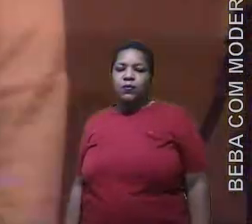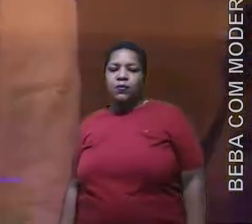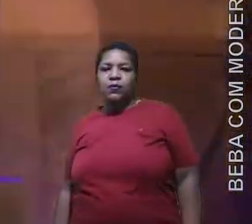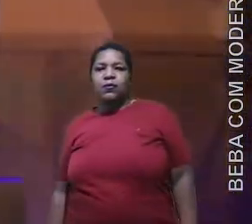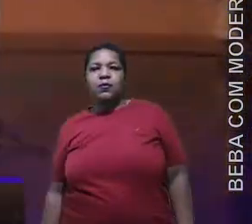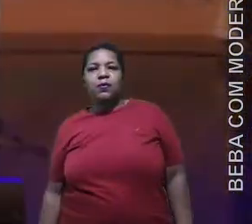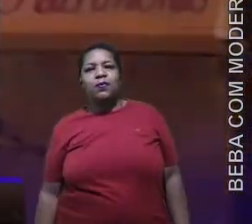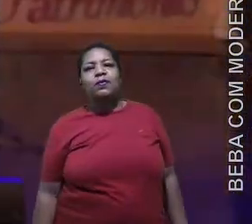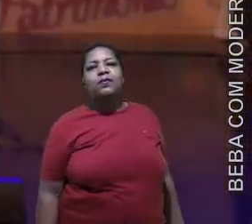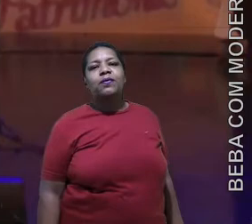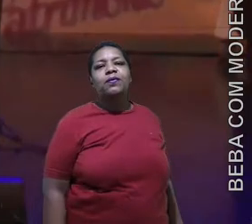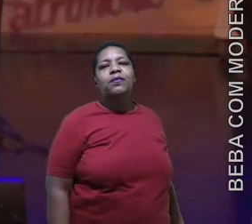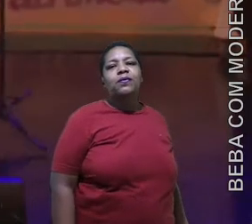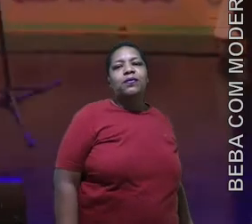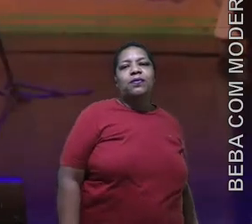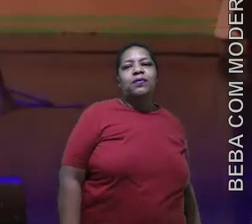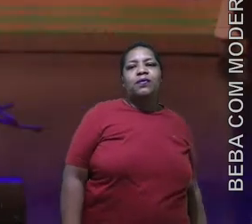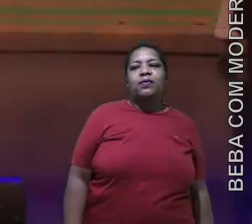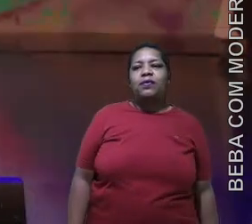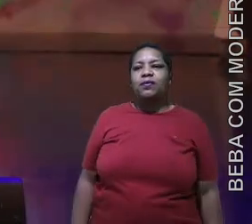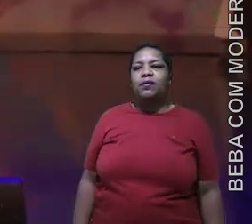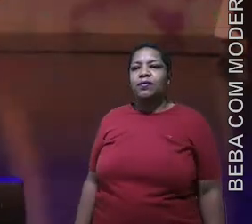E aí